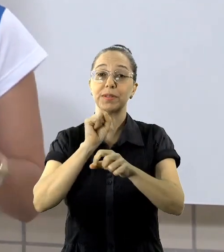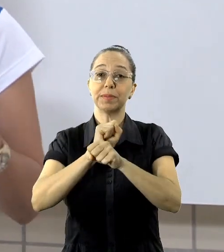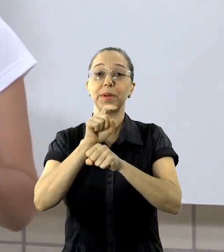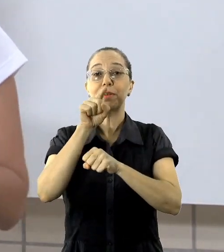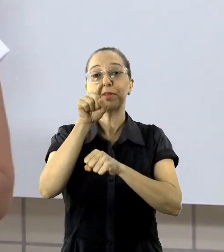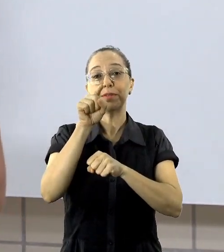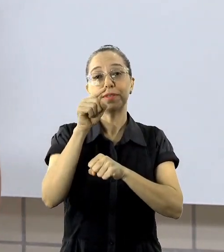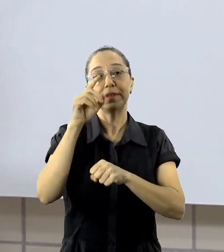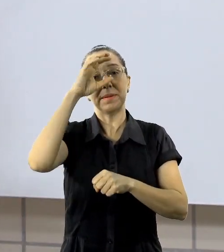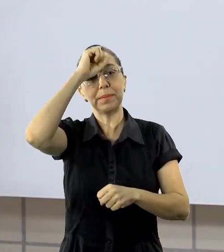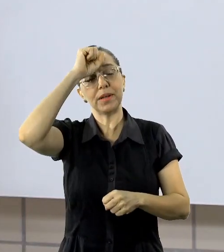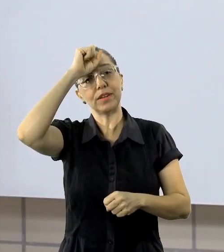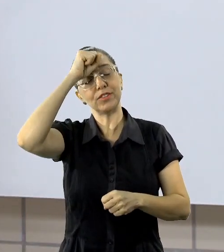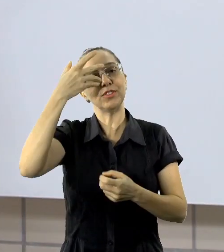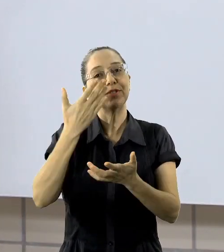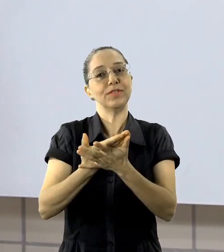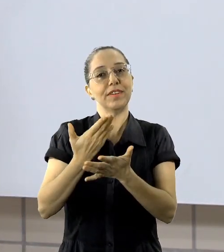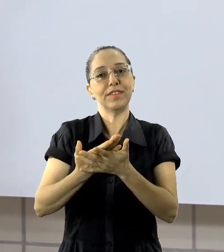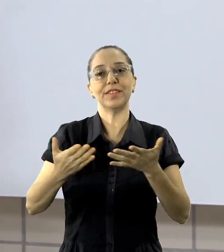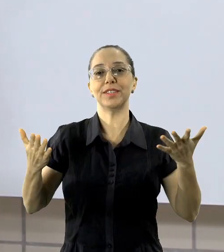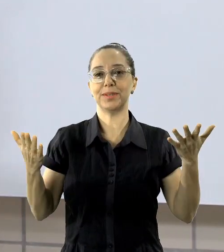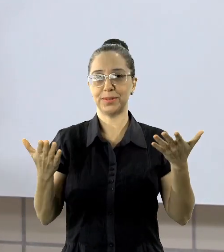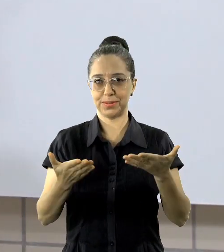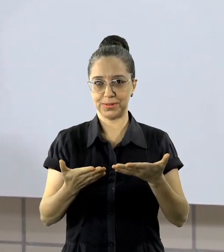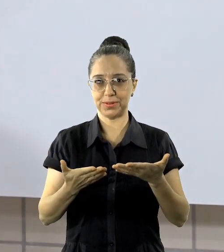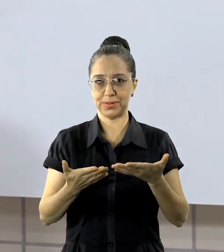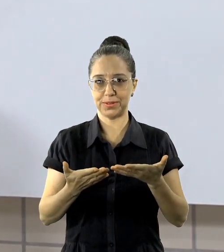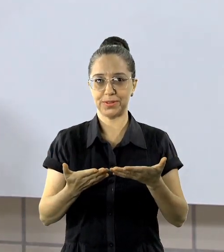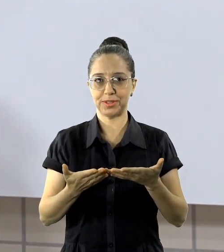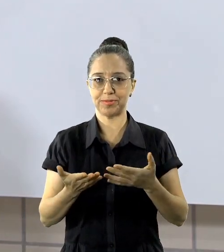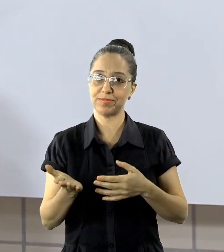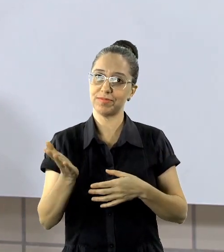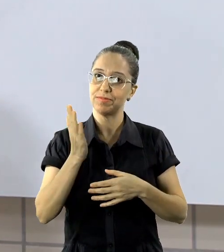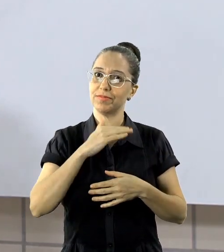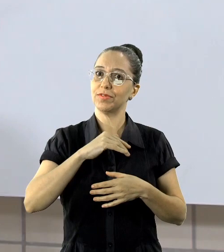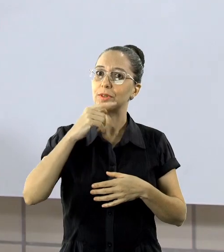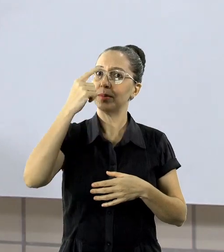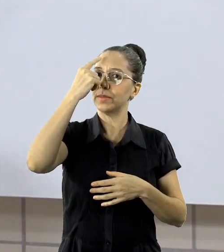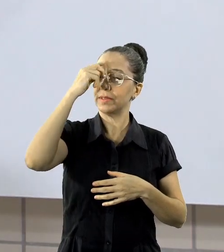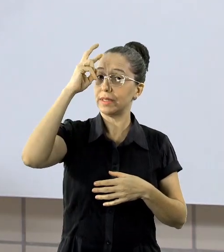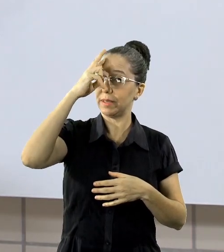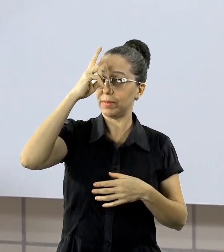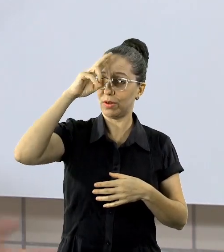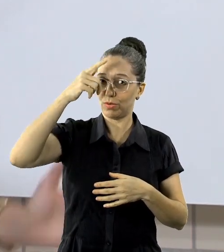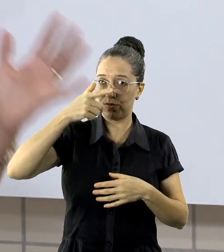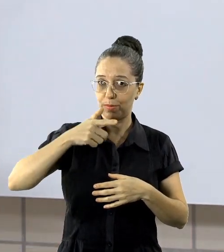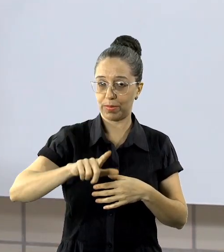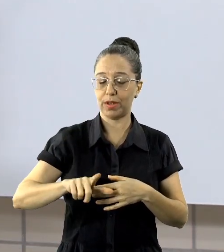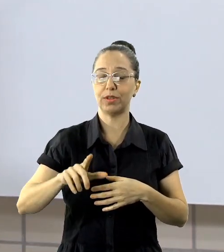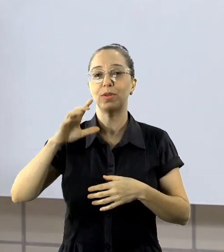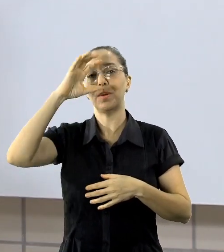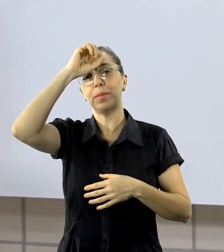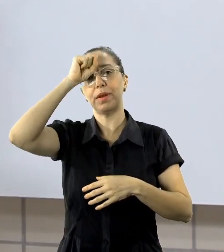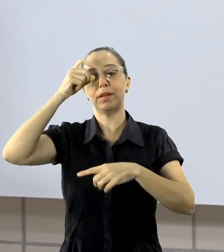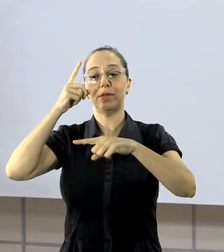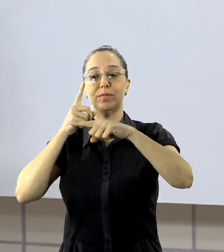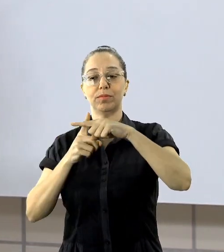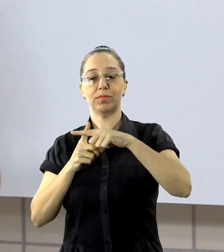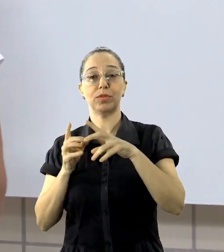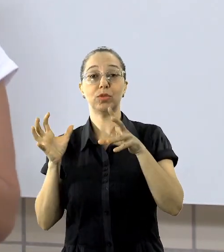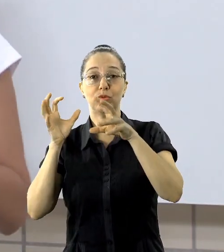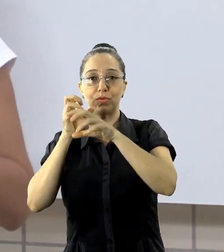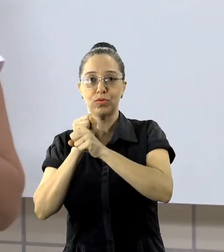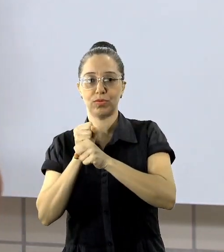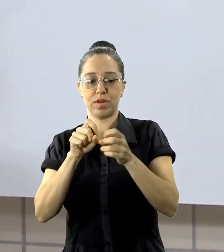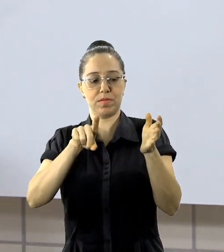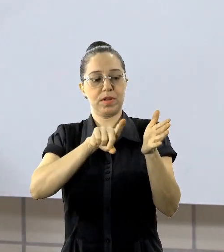tenha aprendido a nossa lição de hoje. Vamos recapitular? Hoje aprendemos que a adição junta e a